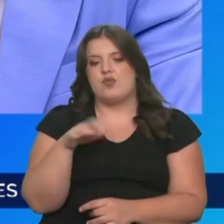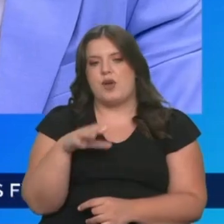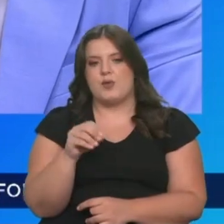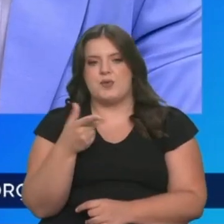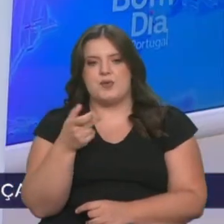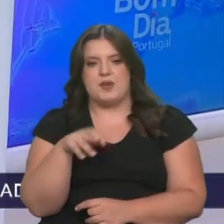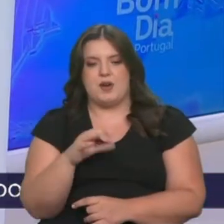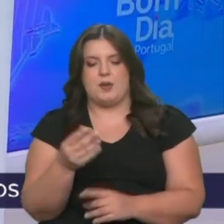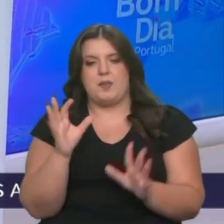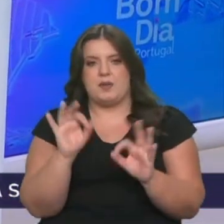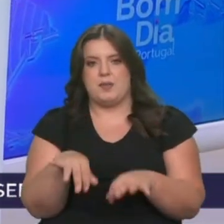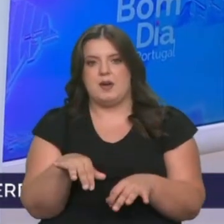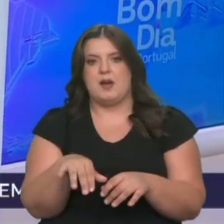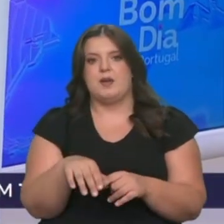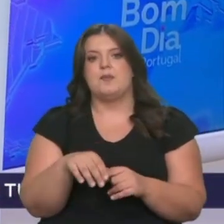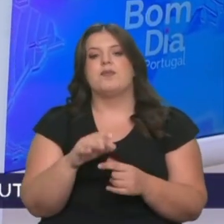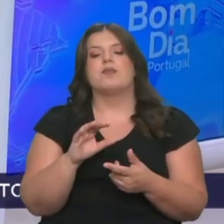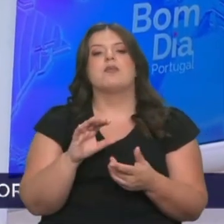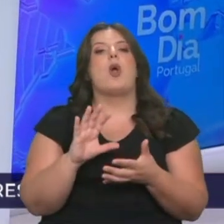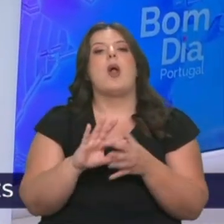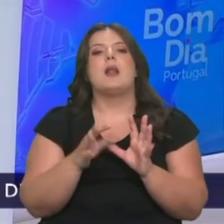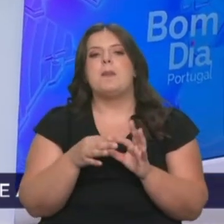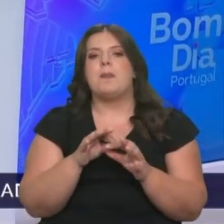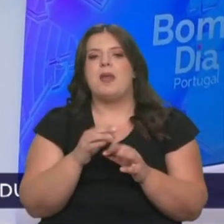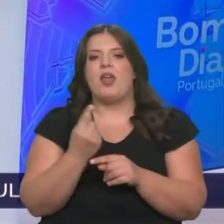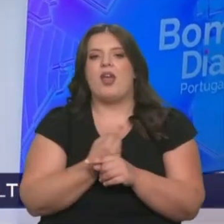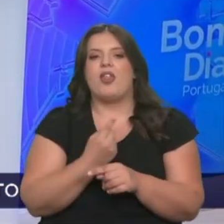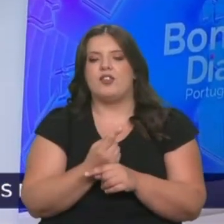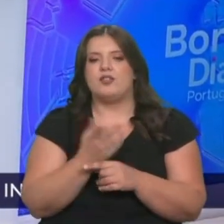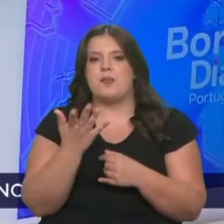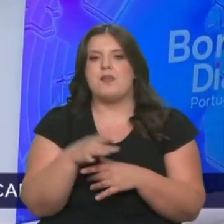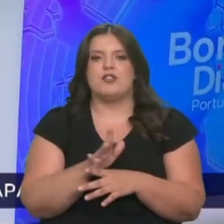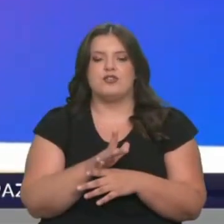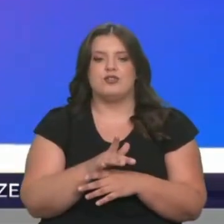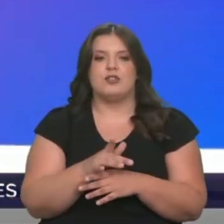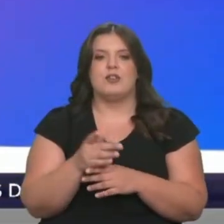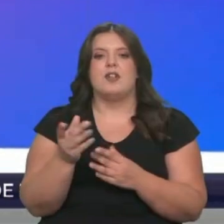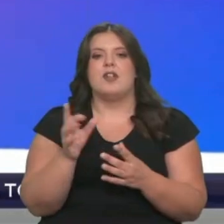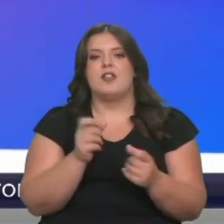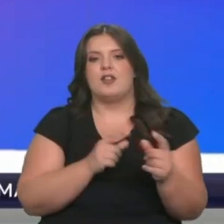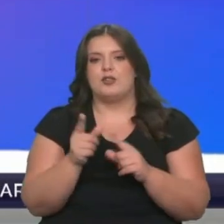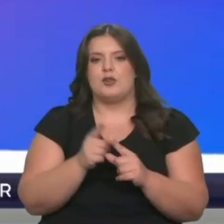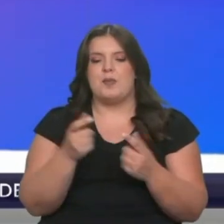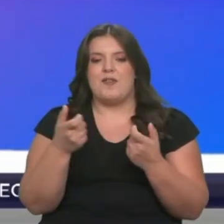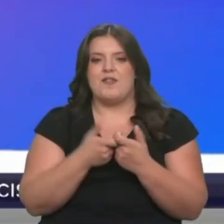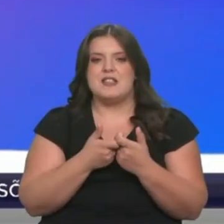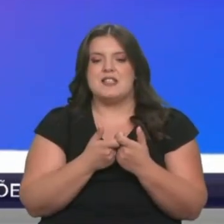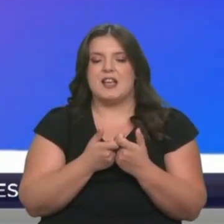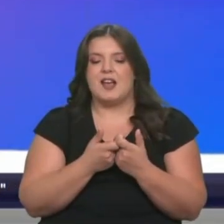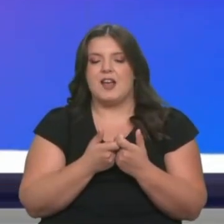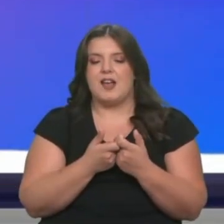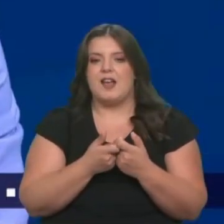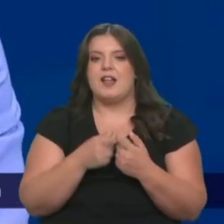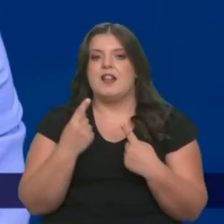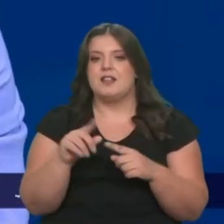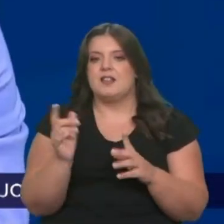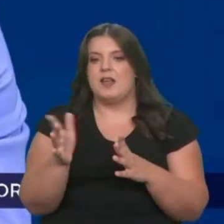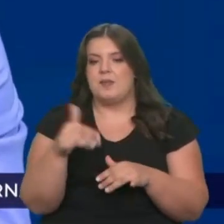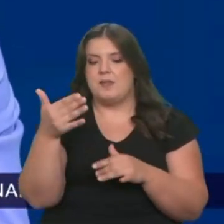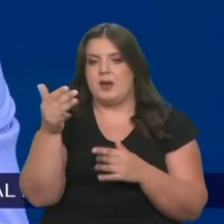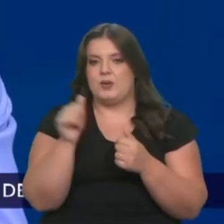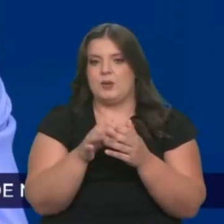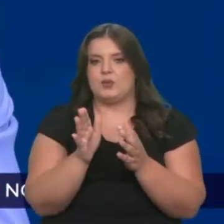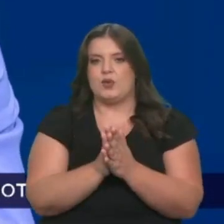terminar, Olimpíadas, mas as da astronomia física. Tem todo o mérito